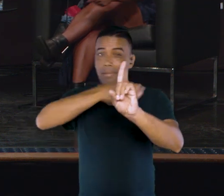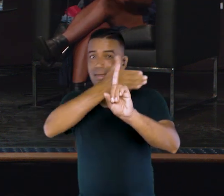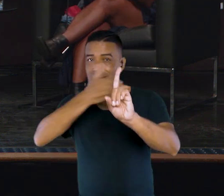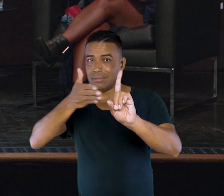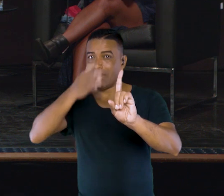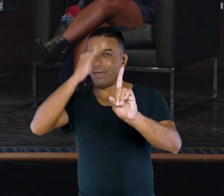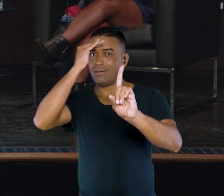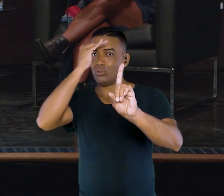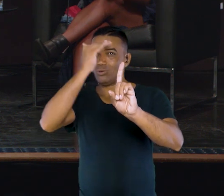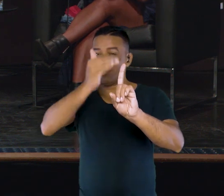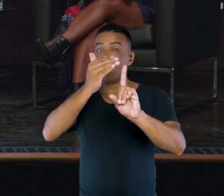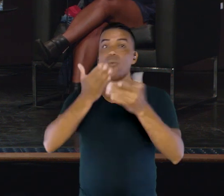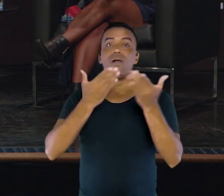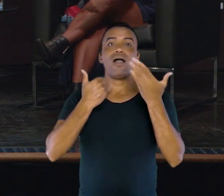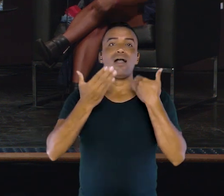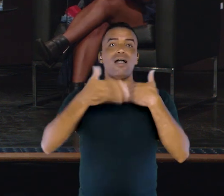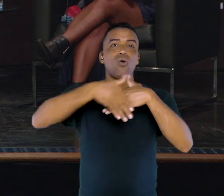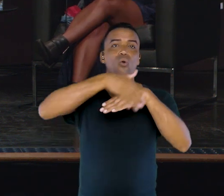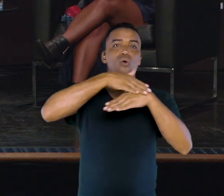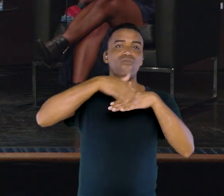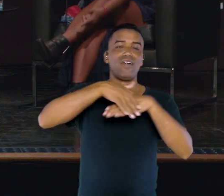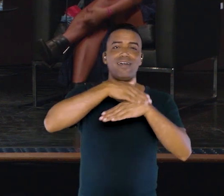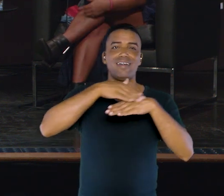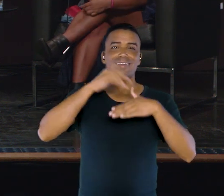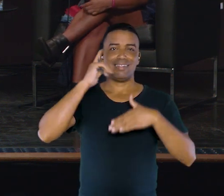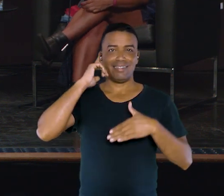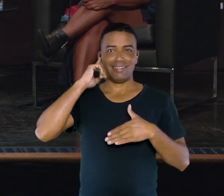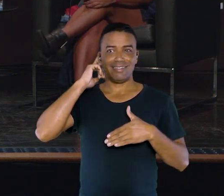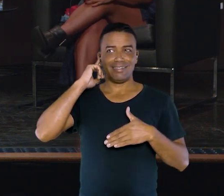é uma conversa entre